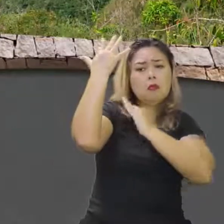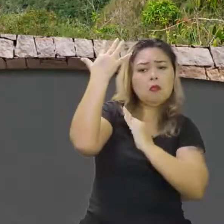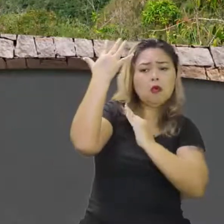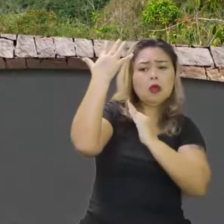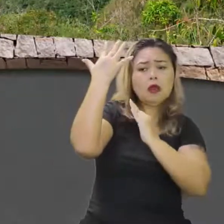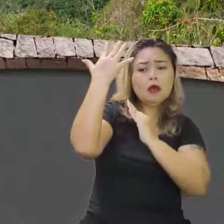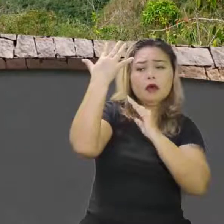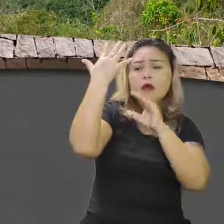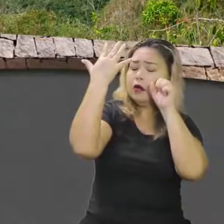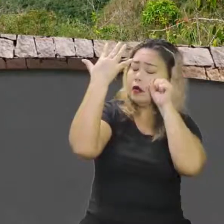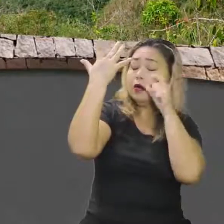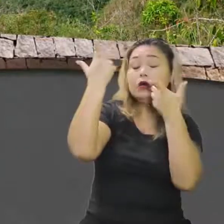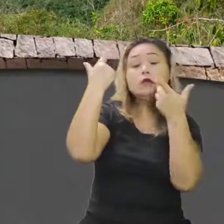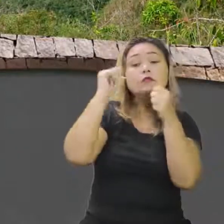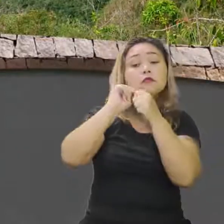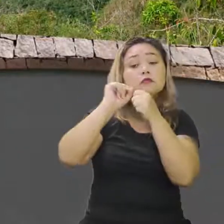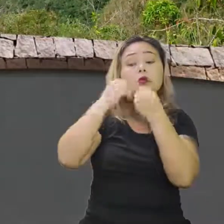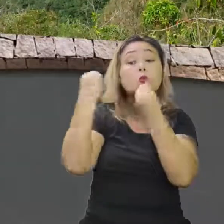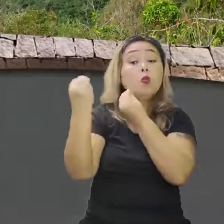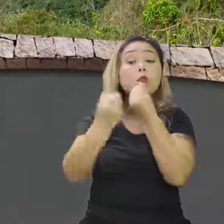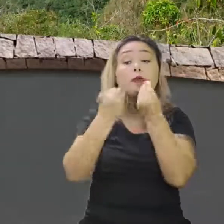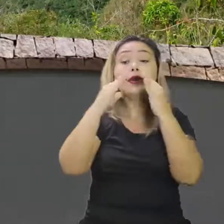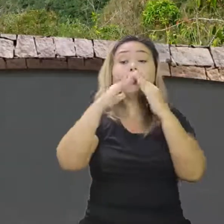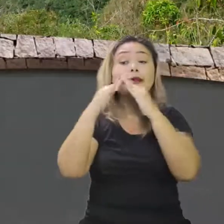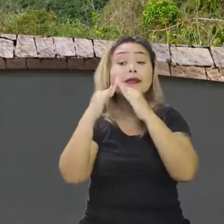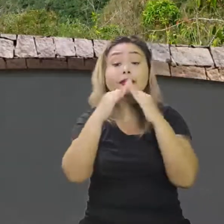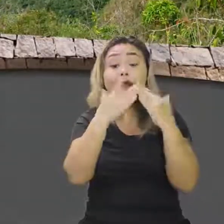Aí você viu em história os tipos de moradia, como é que era.